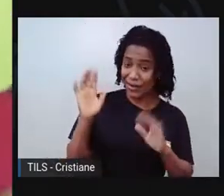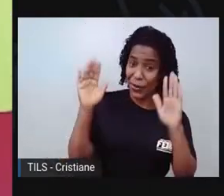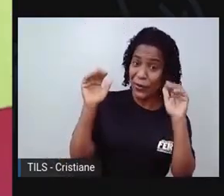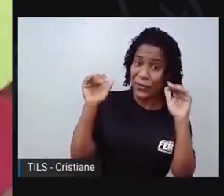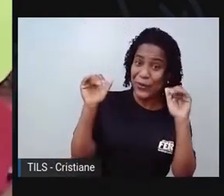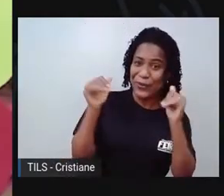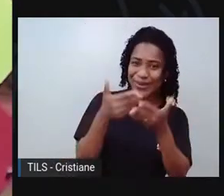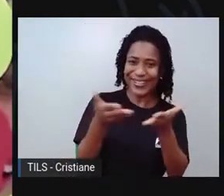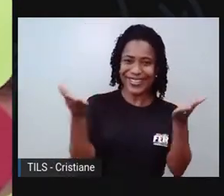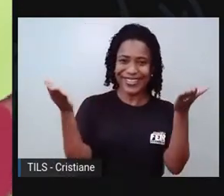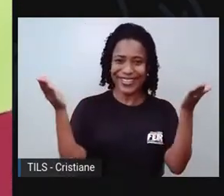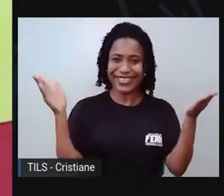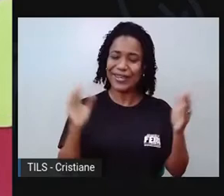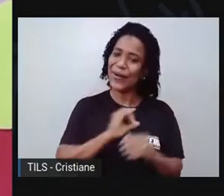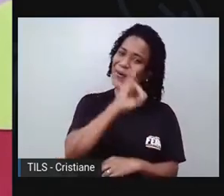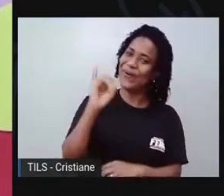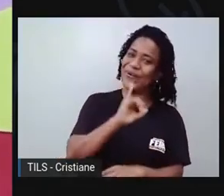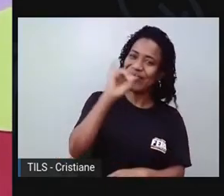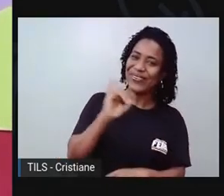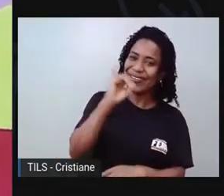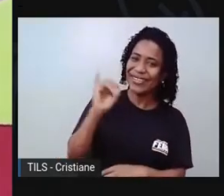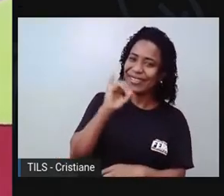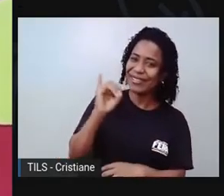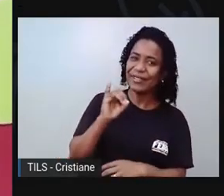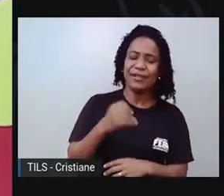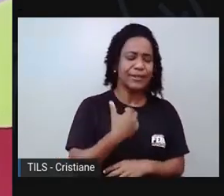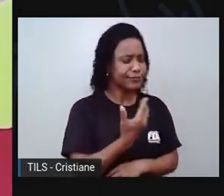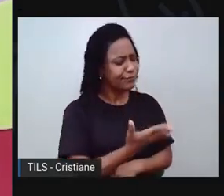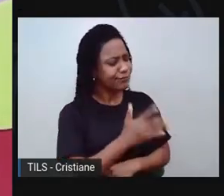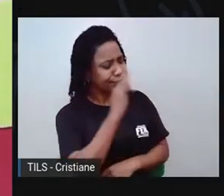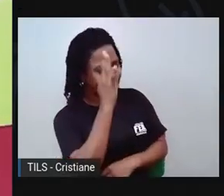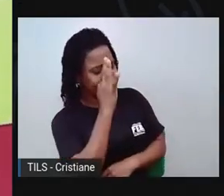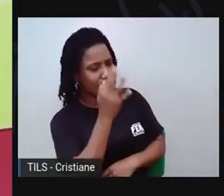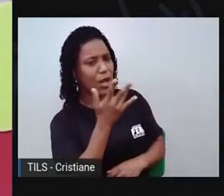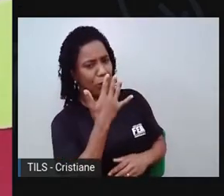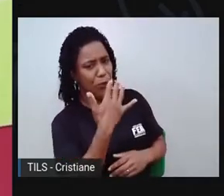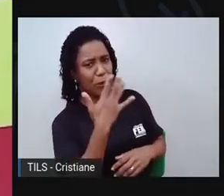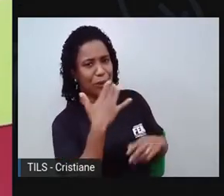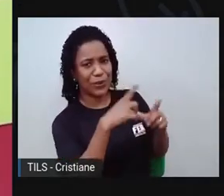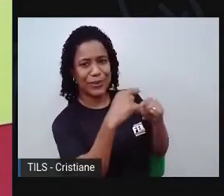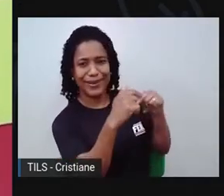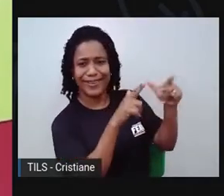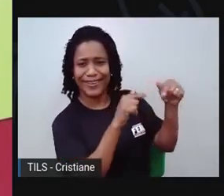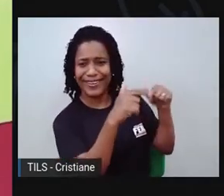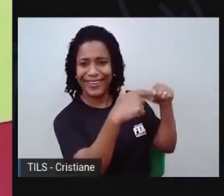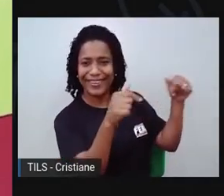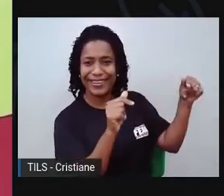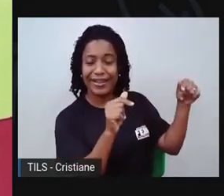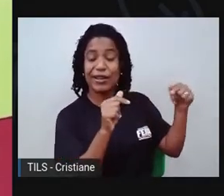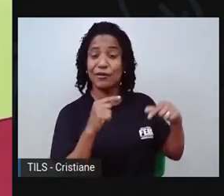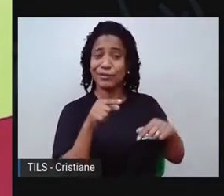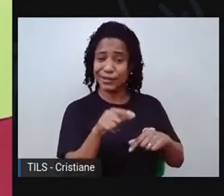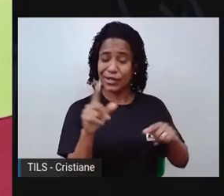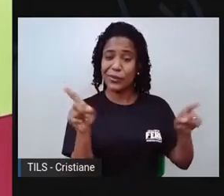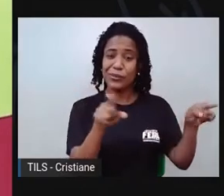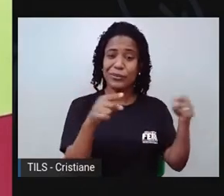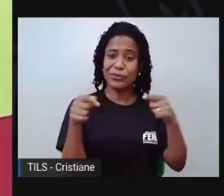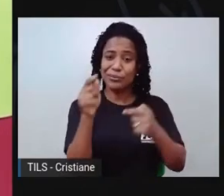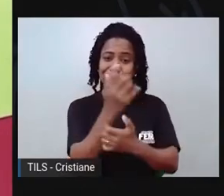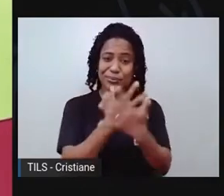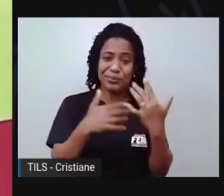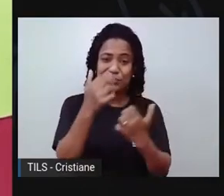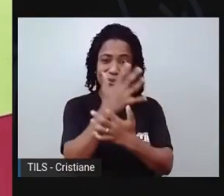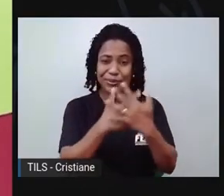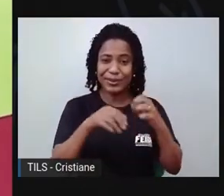Oi, pessoal! Ô, Florzinha Colorida, você vai ensinar pra gente alguma música? Vou ensinar uma